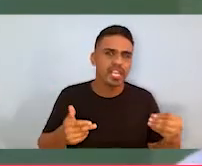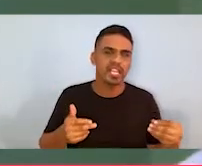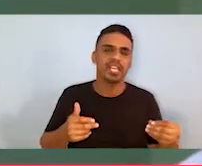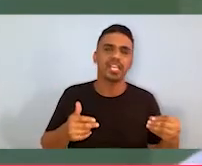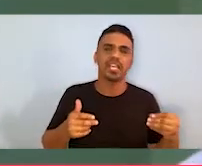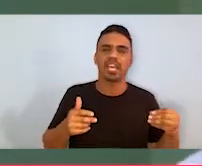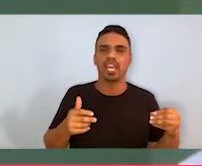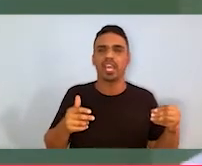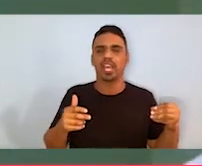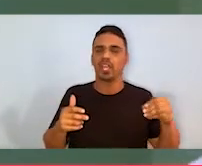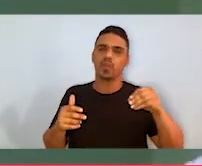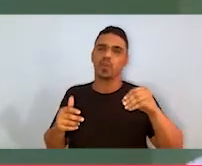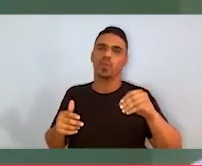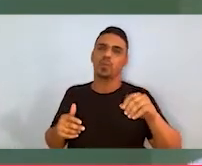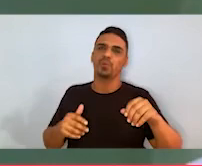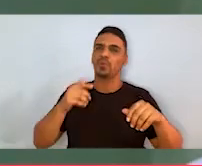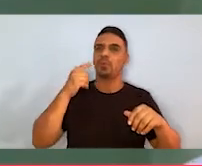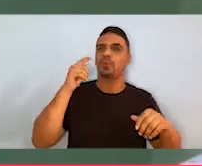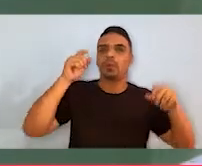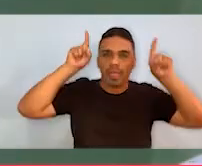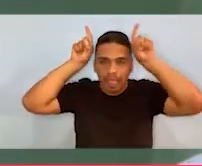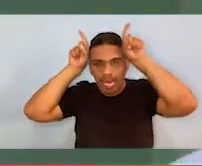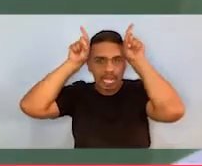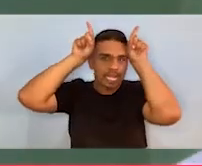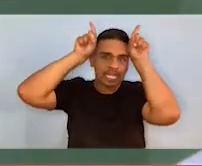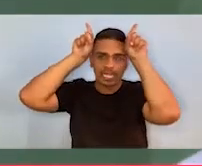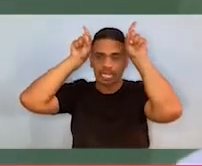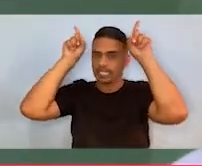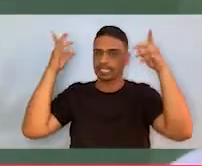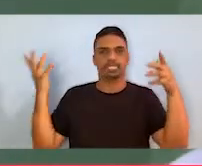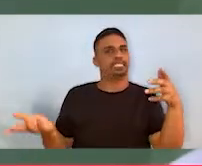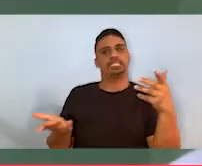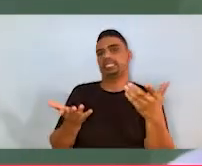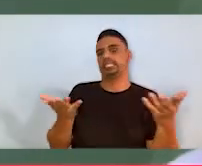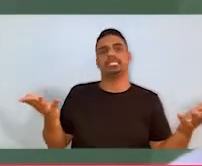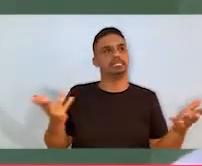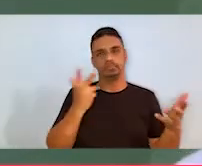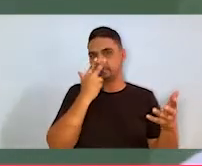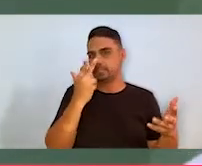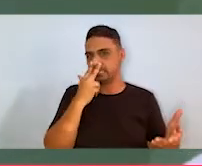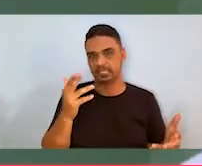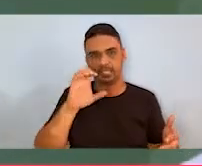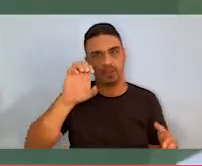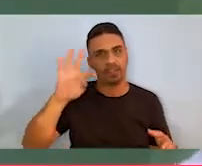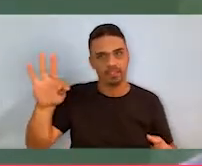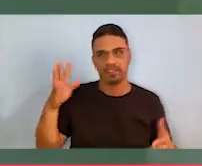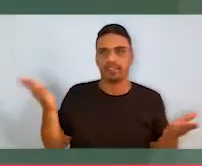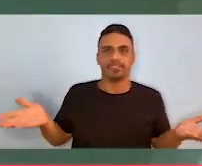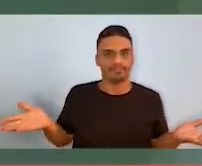filhinho alienígena, assim, que você tá, ó, vou esconder aqui para parecer que é terráqueo, sabe?